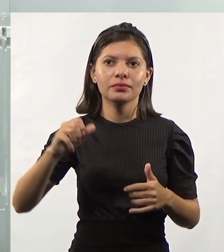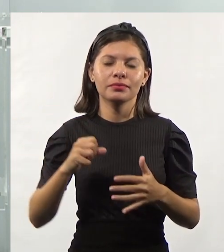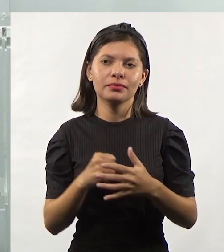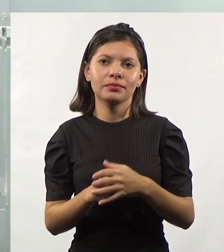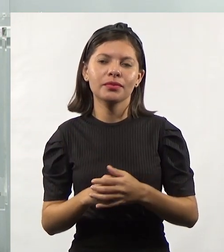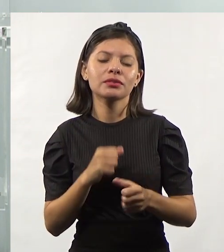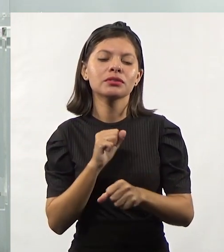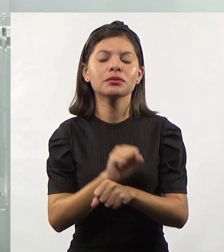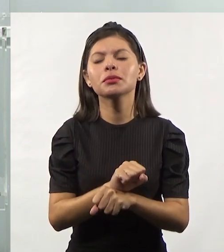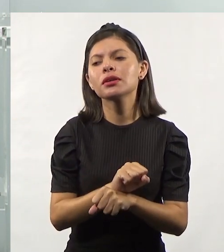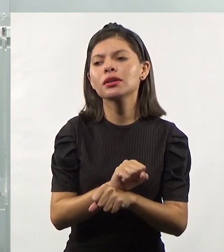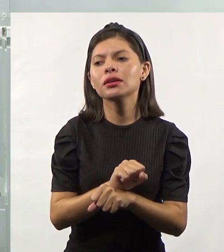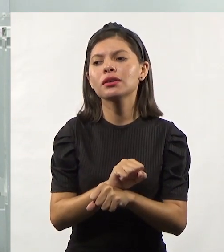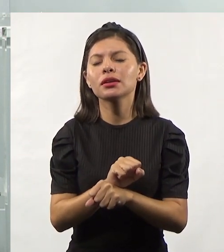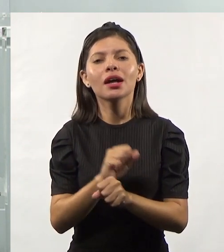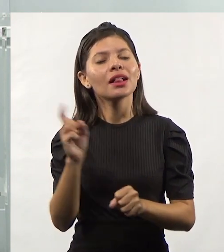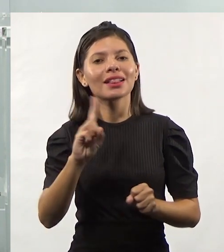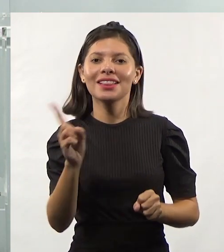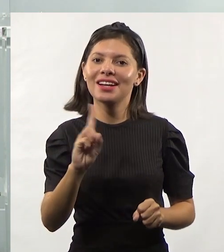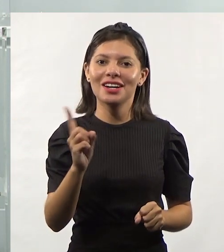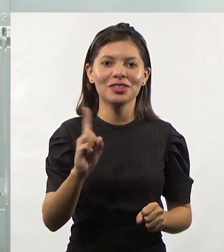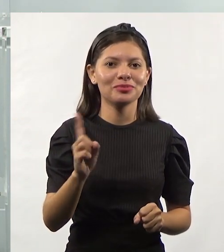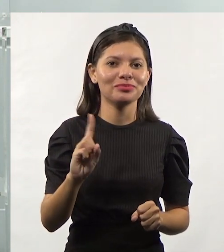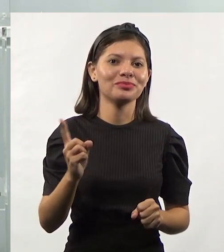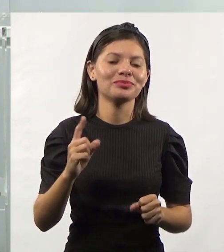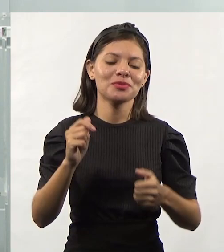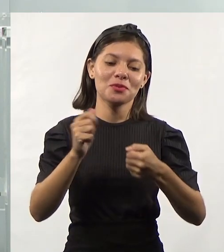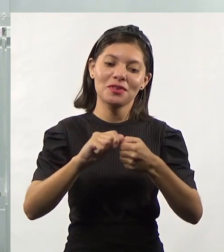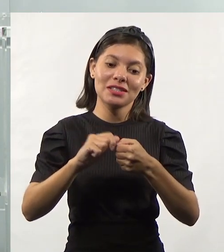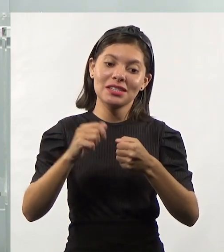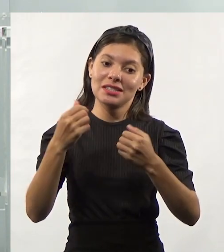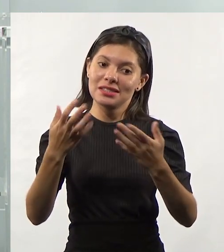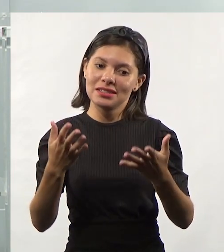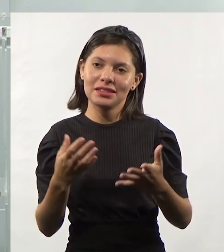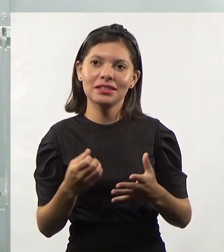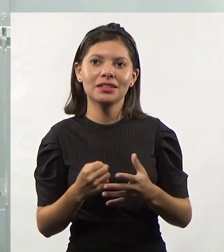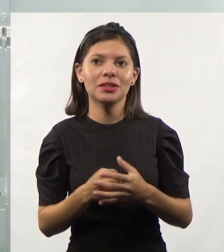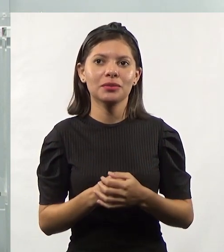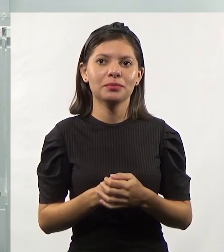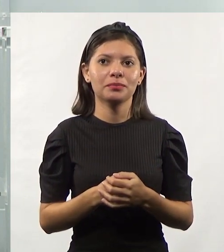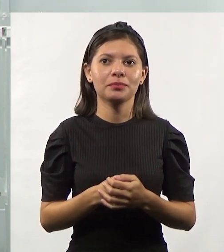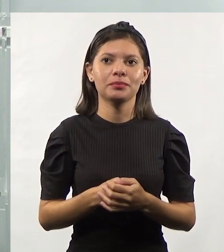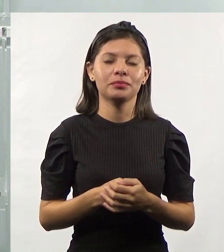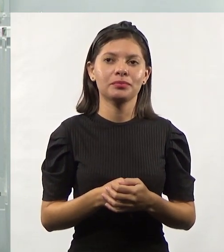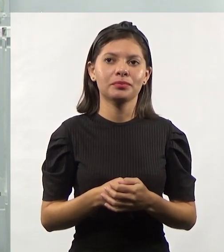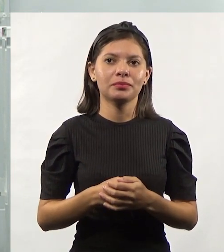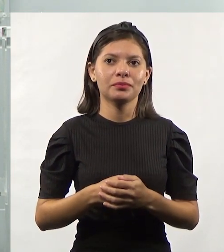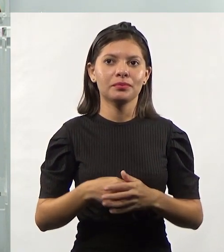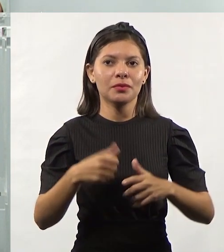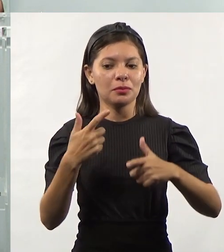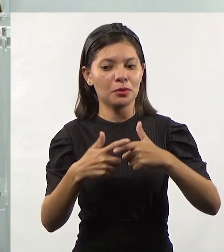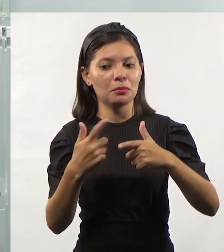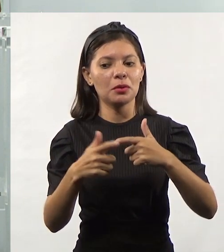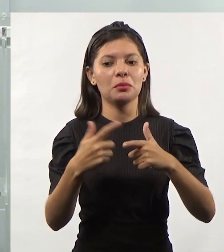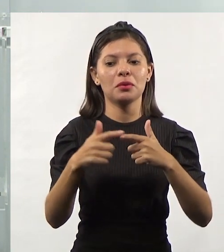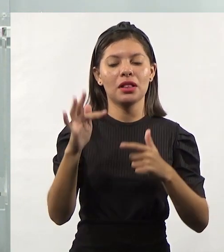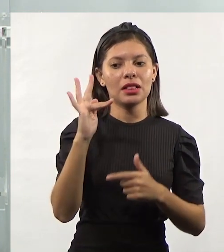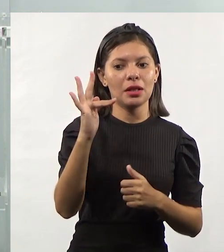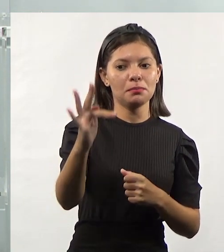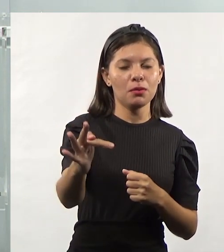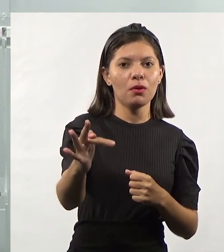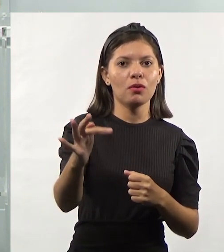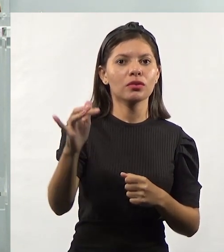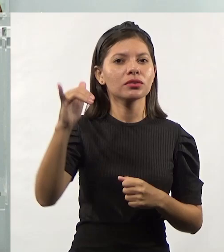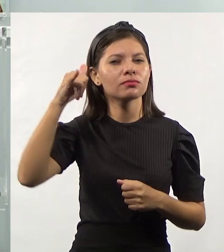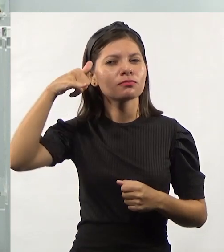espera a bomba estourar, já vai prevenindo. Olha, vamos fazer assim antes que a coisa complique. Ou então